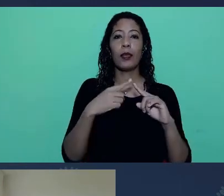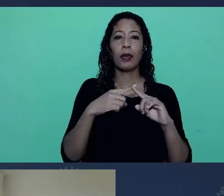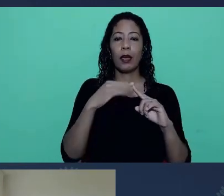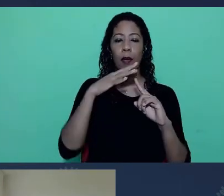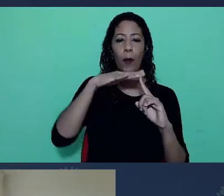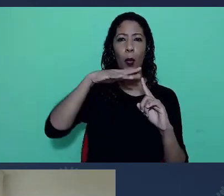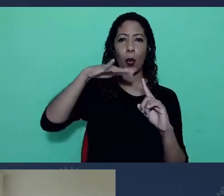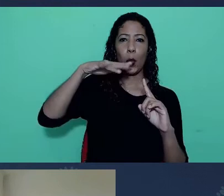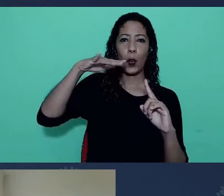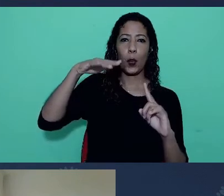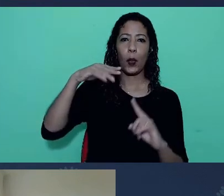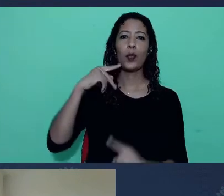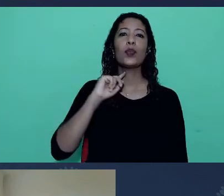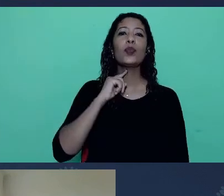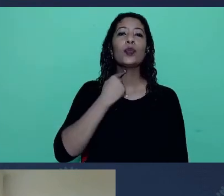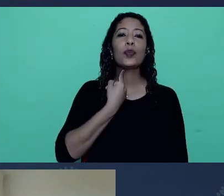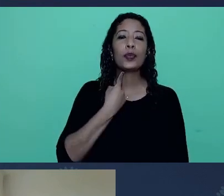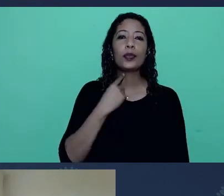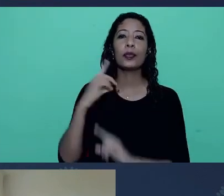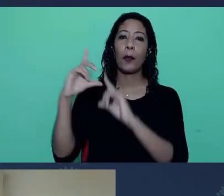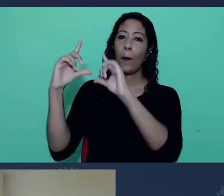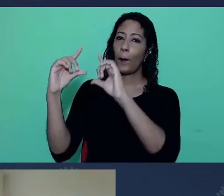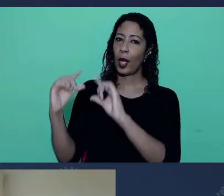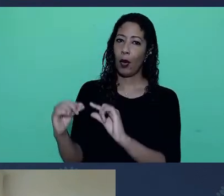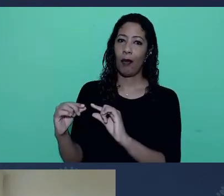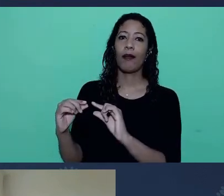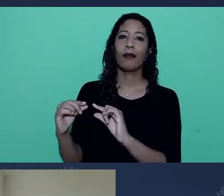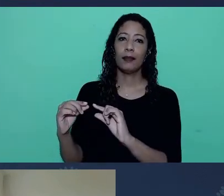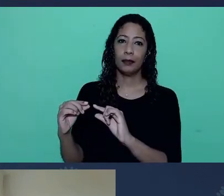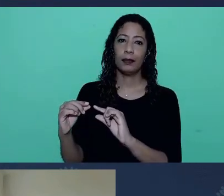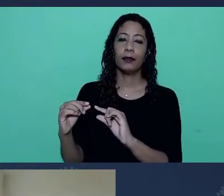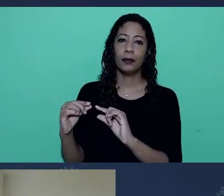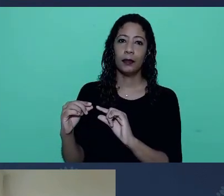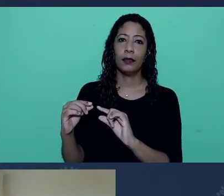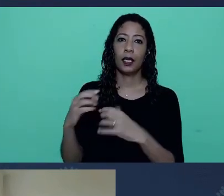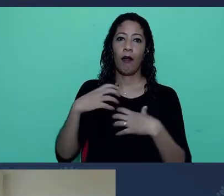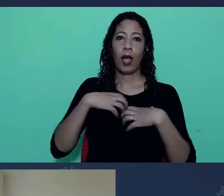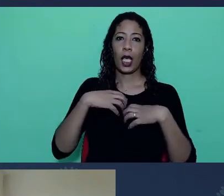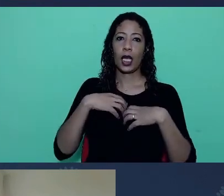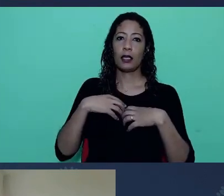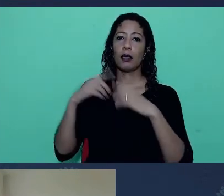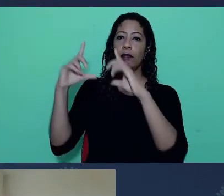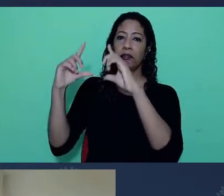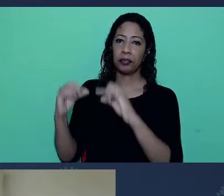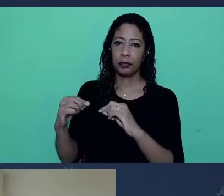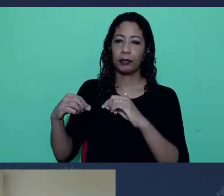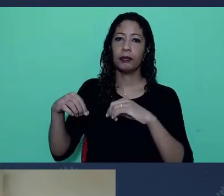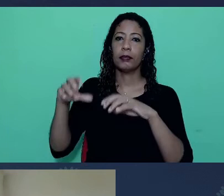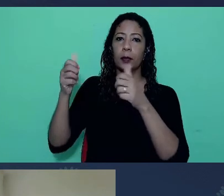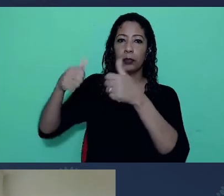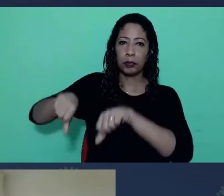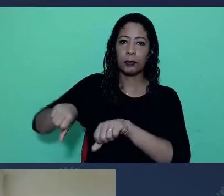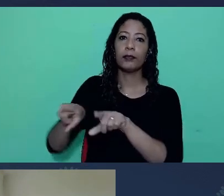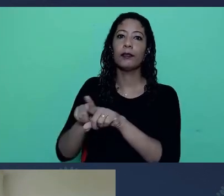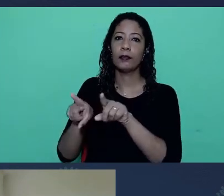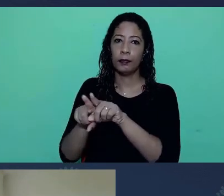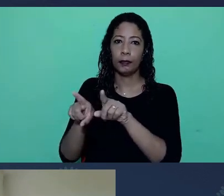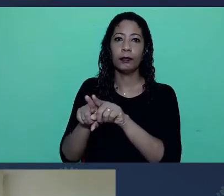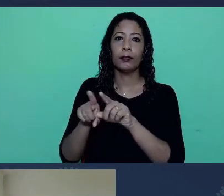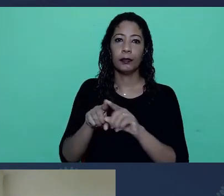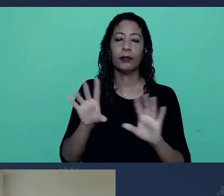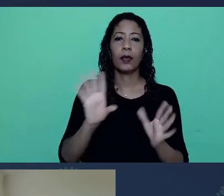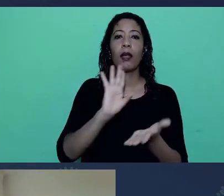tenha dúvida que você vai diminuir o risco de desencadear crises de asma. O fato é que